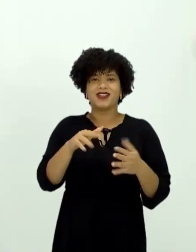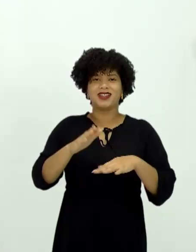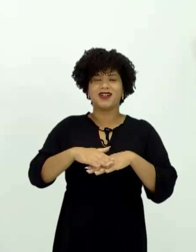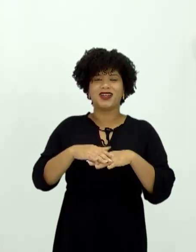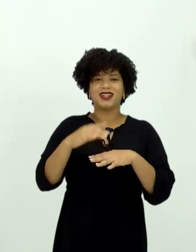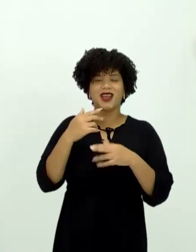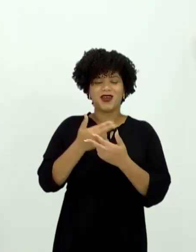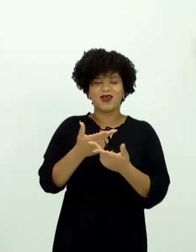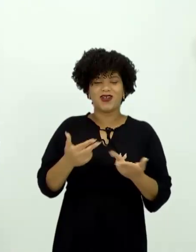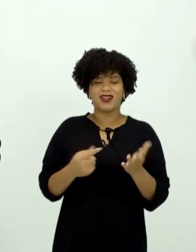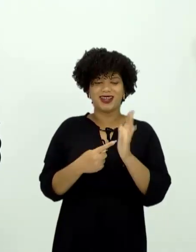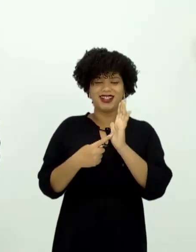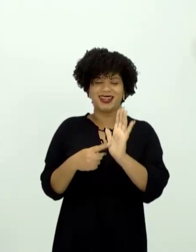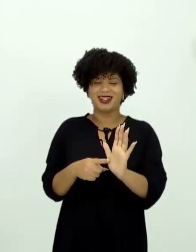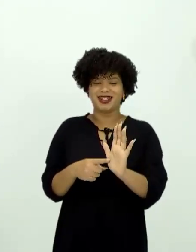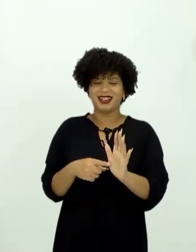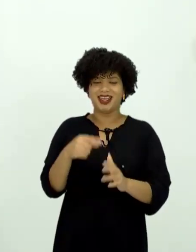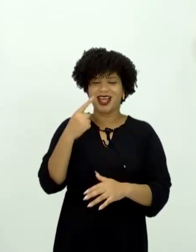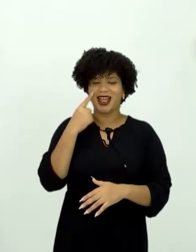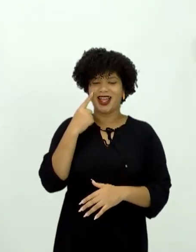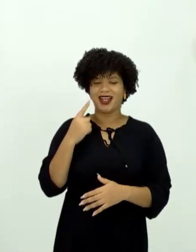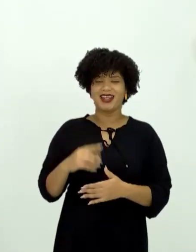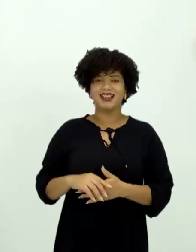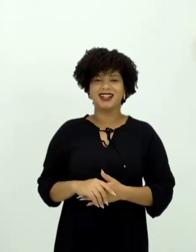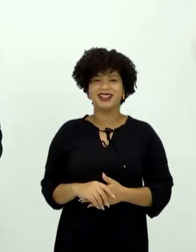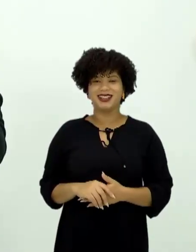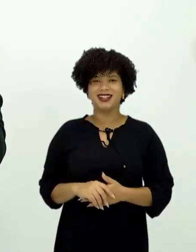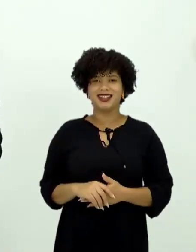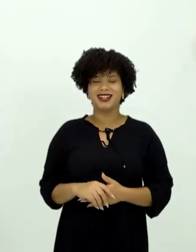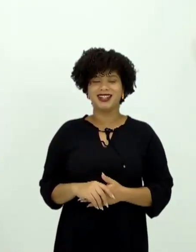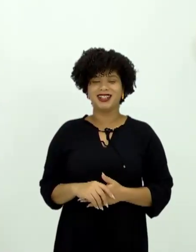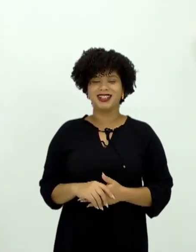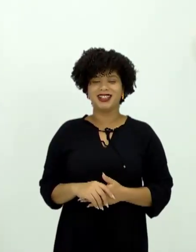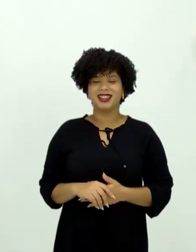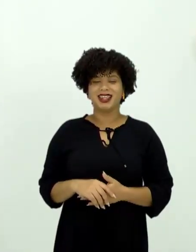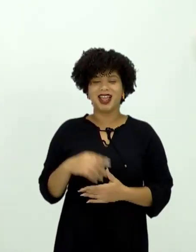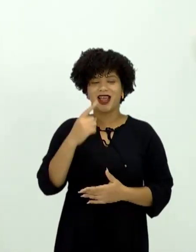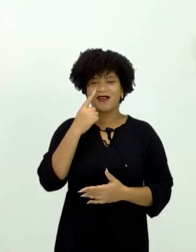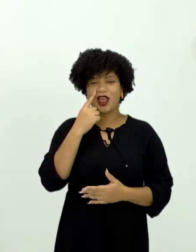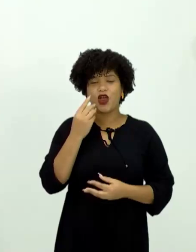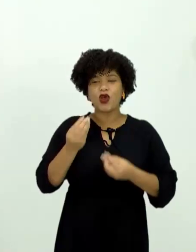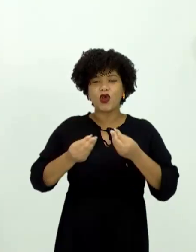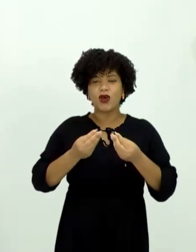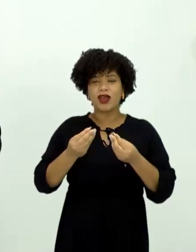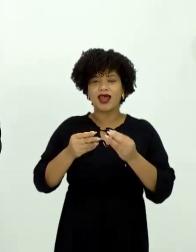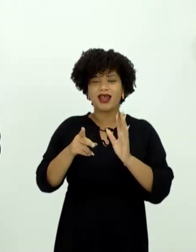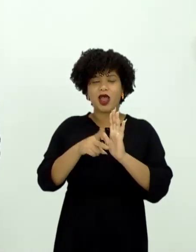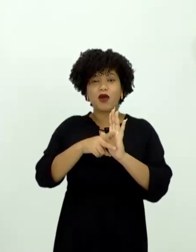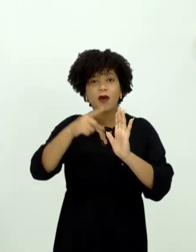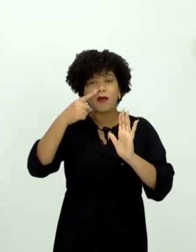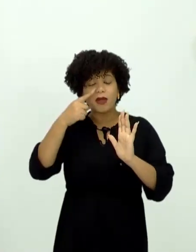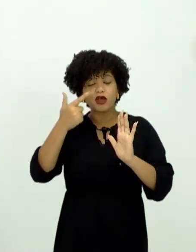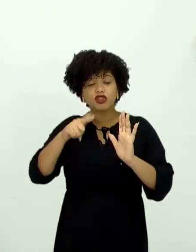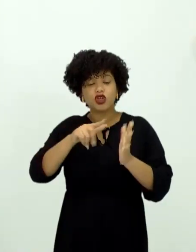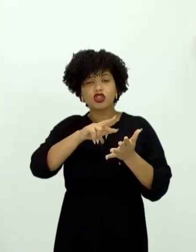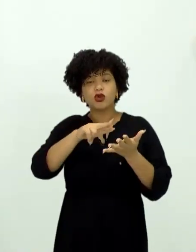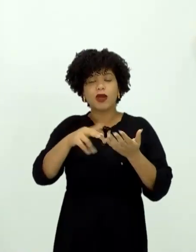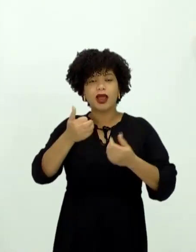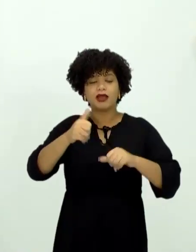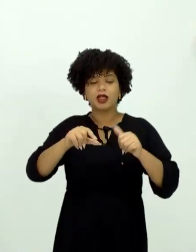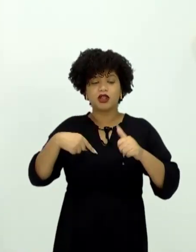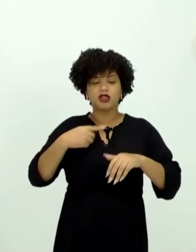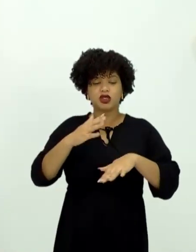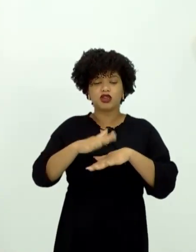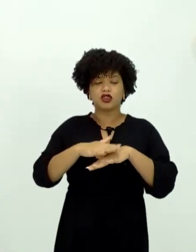apresentar algum material pronto aqui, fazer revisão de reescrita, toda essa análise que a gente faz